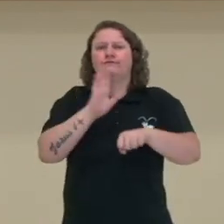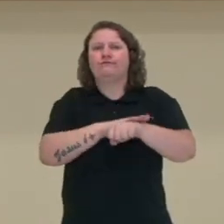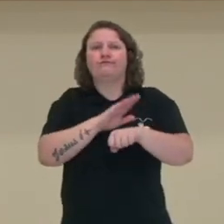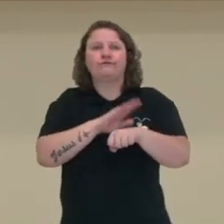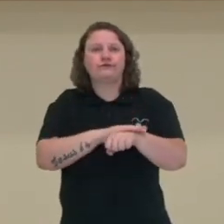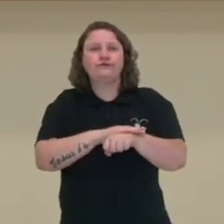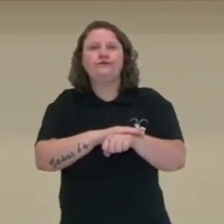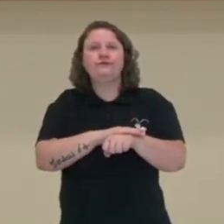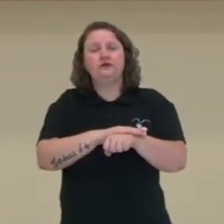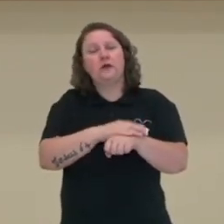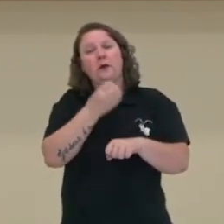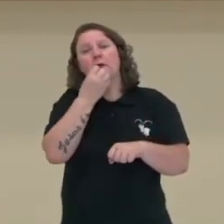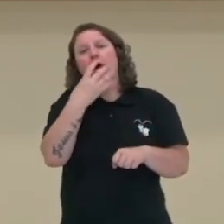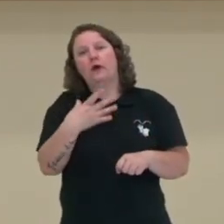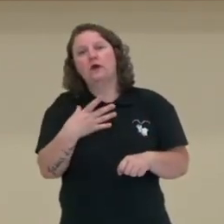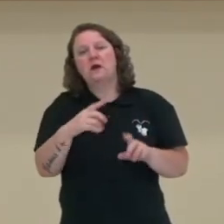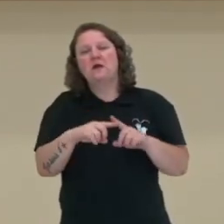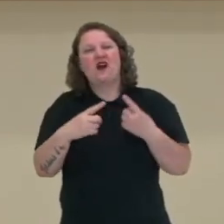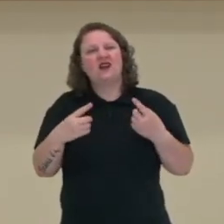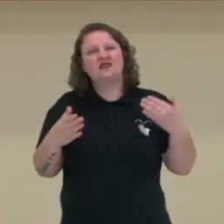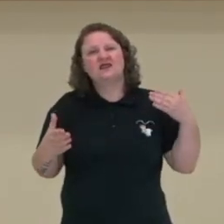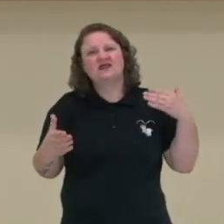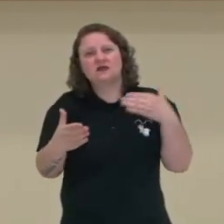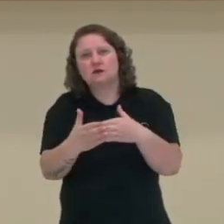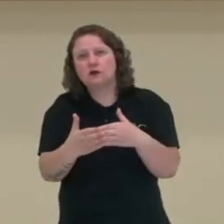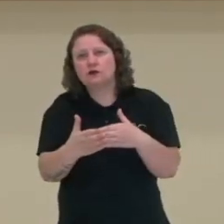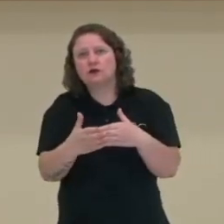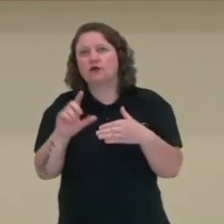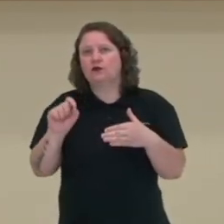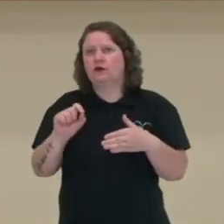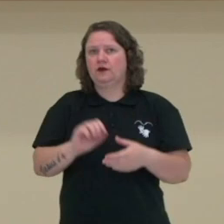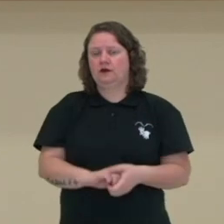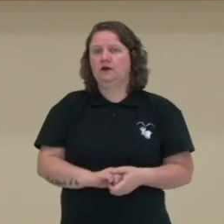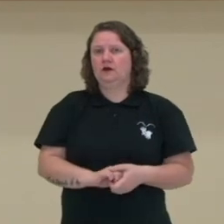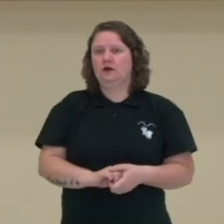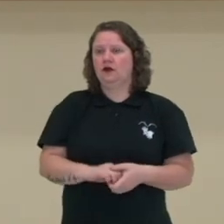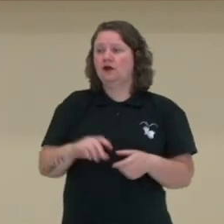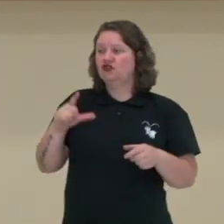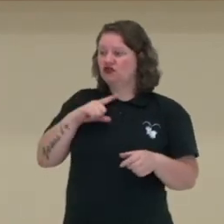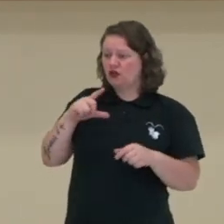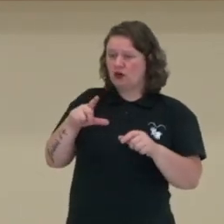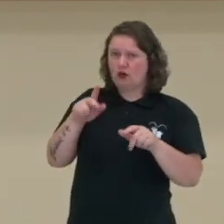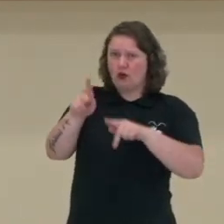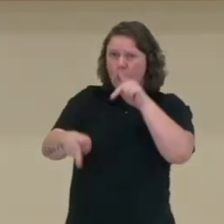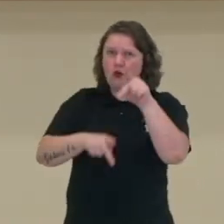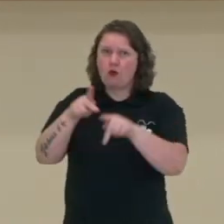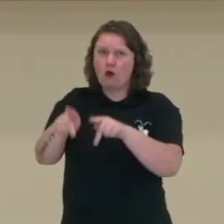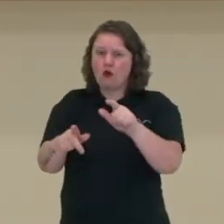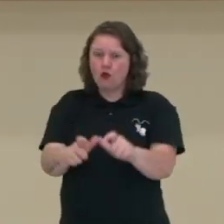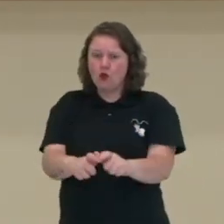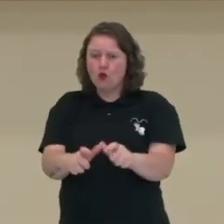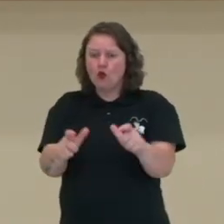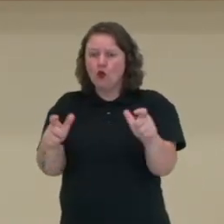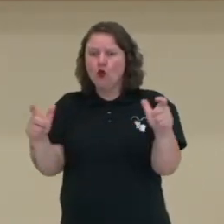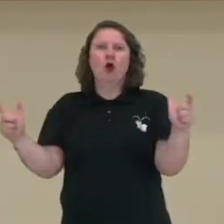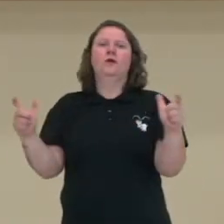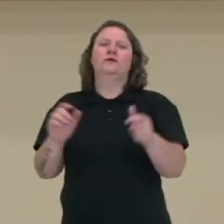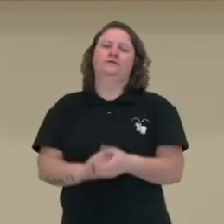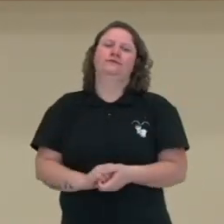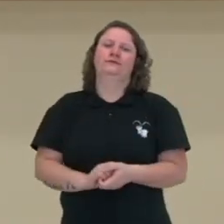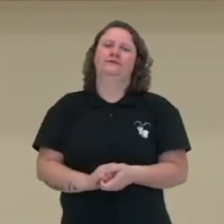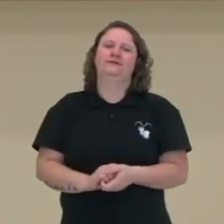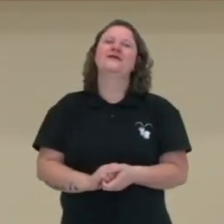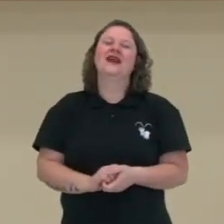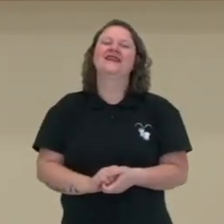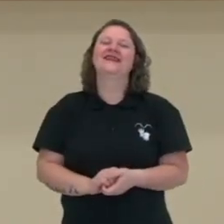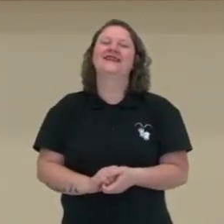pelos senhores para tentar dar uma desafogada nessa população que estava crescendo. Fechamos nossas